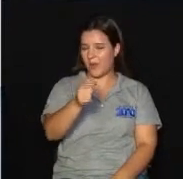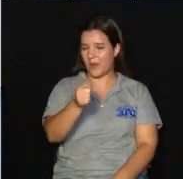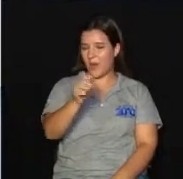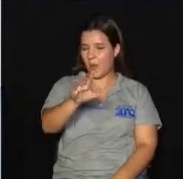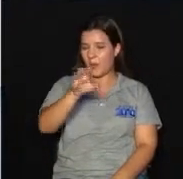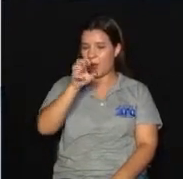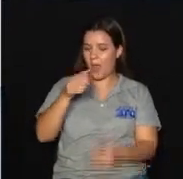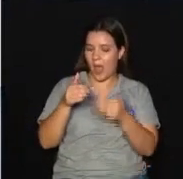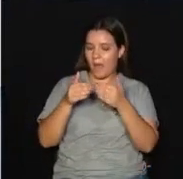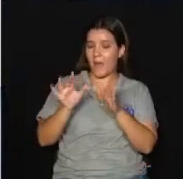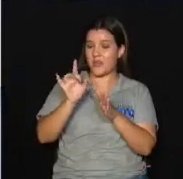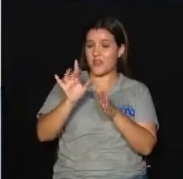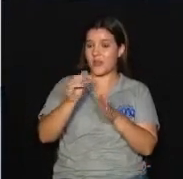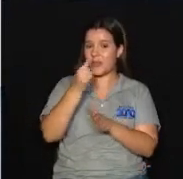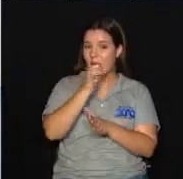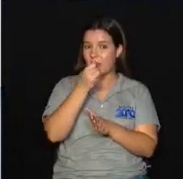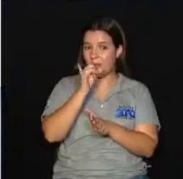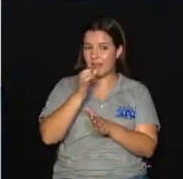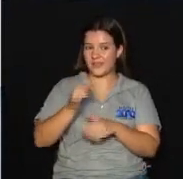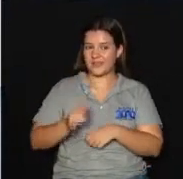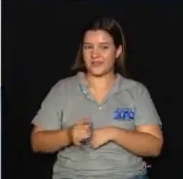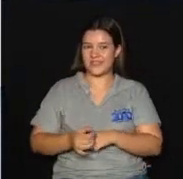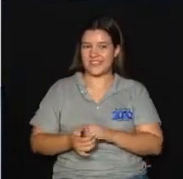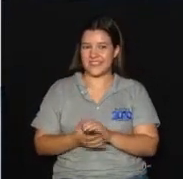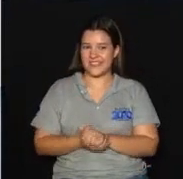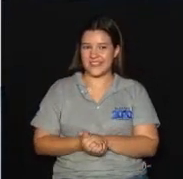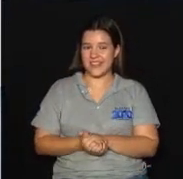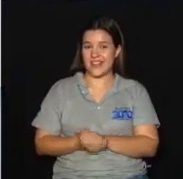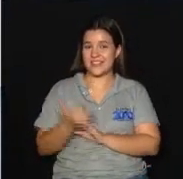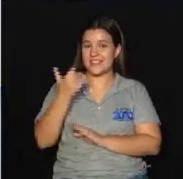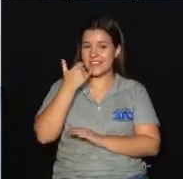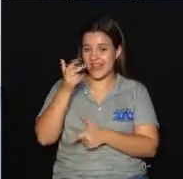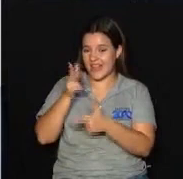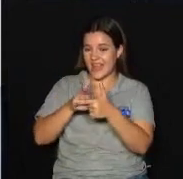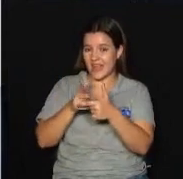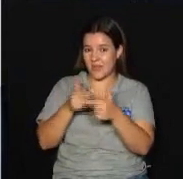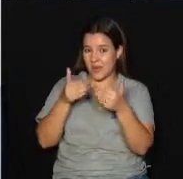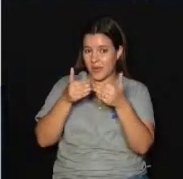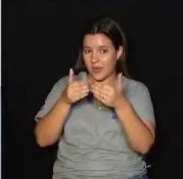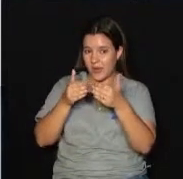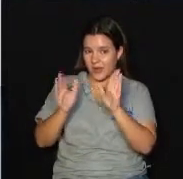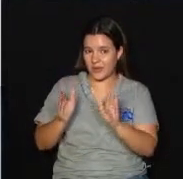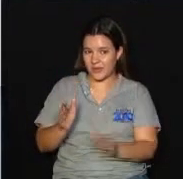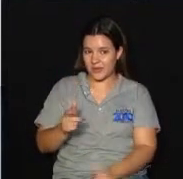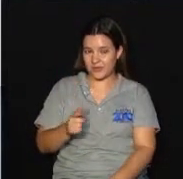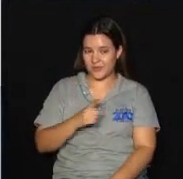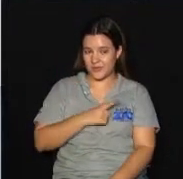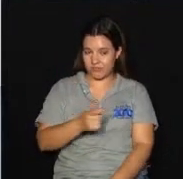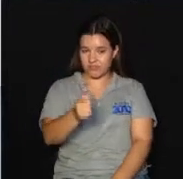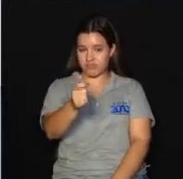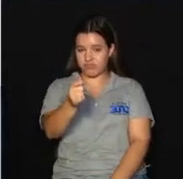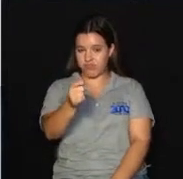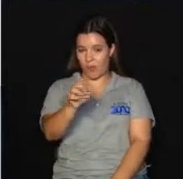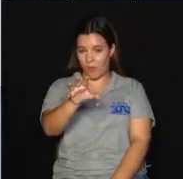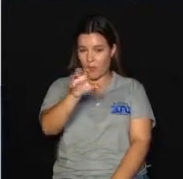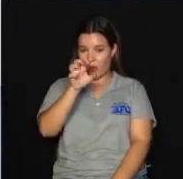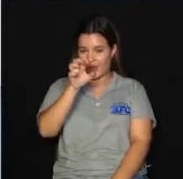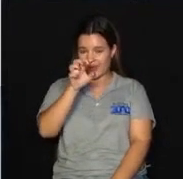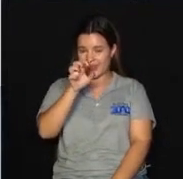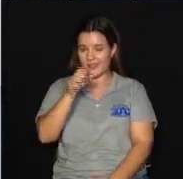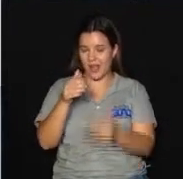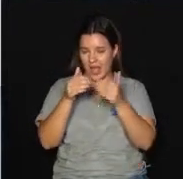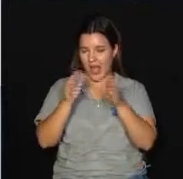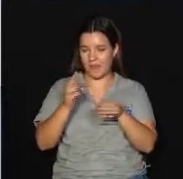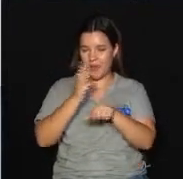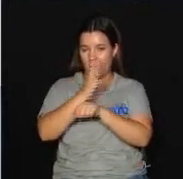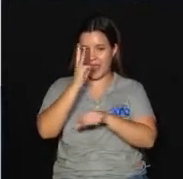tá com o celular perto, todo mundo fica com o celular perto. Abre a câmera do seu celular, com a câmera você tem o QR Code, ele já vai abrir